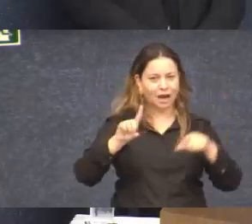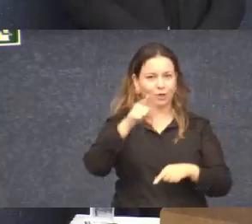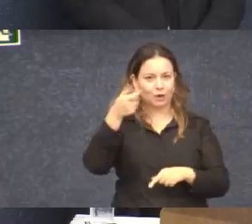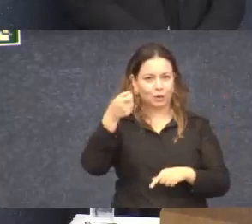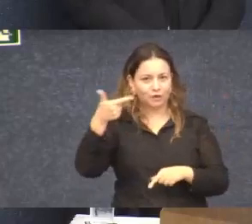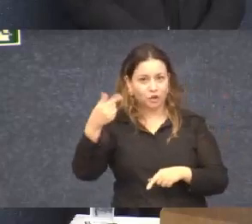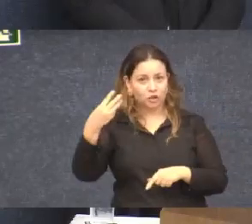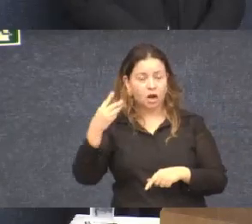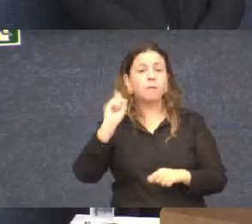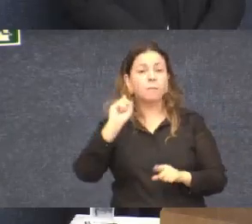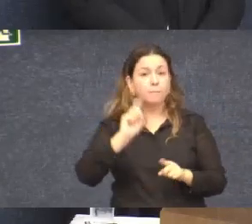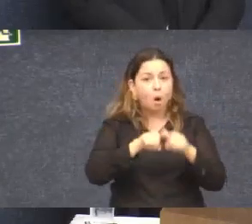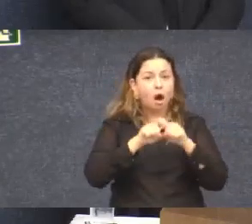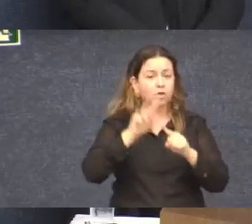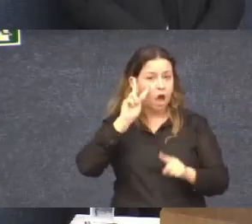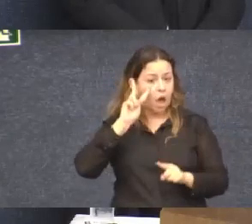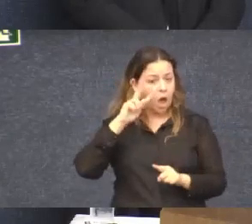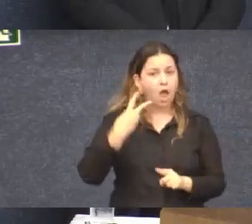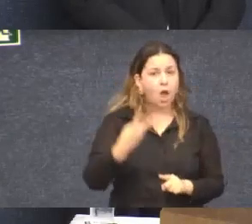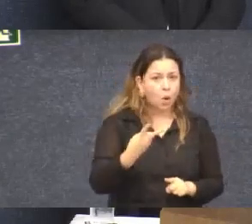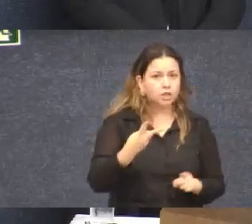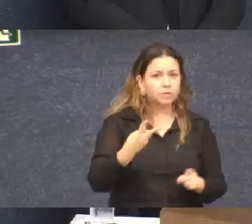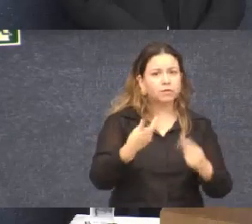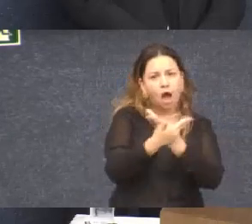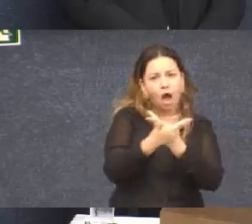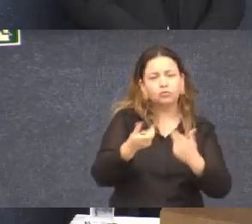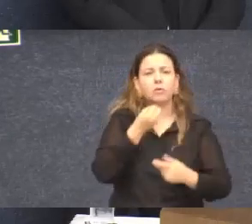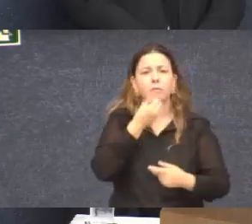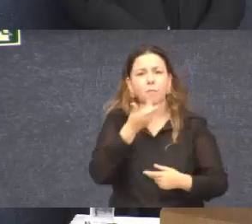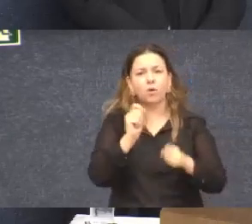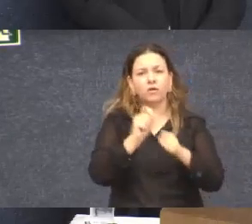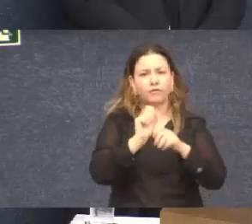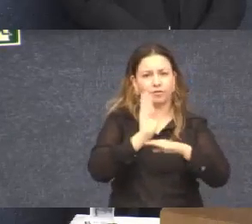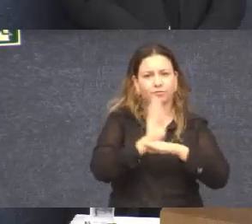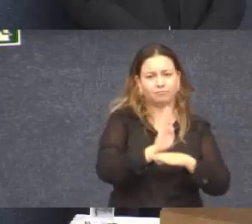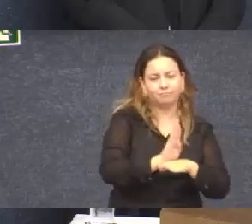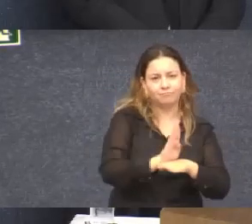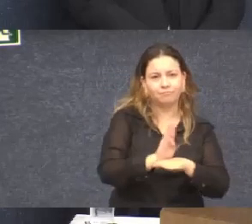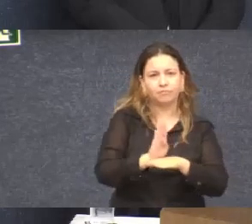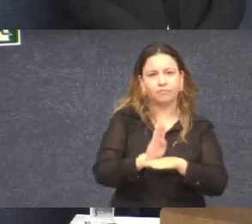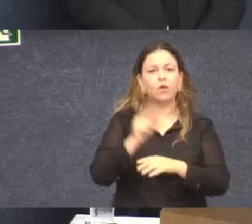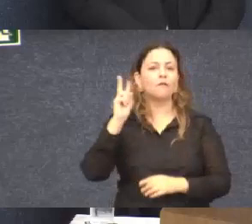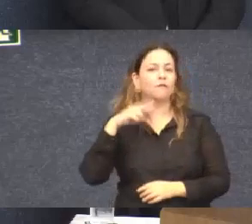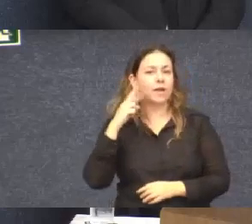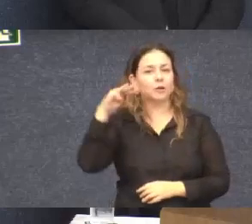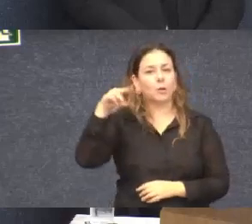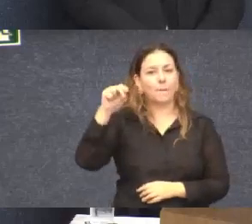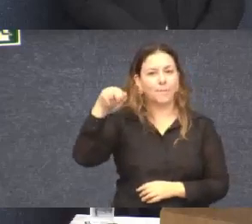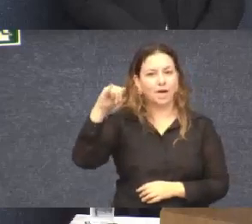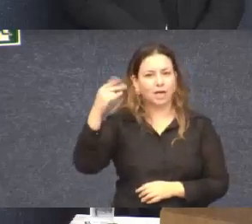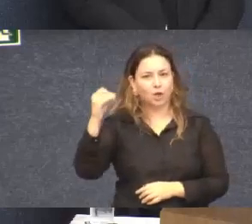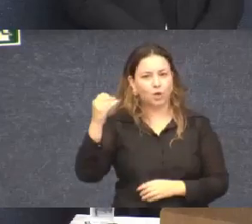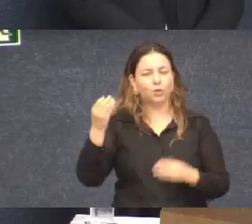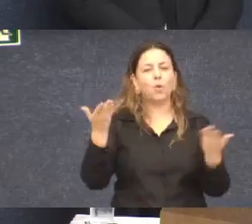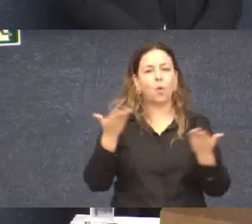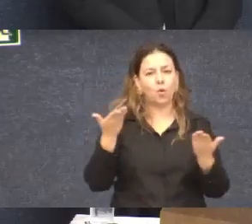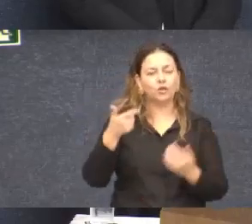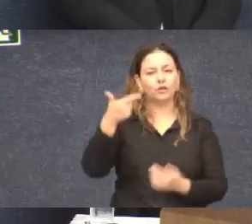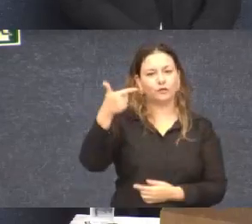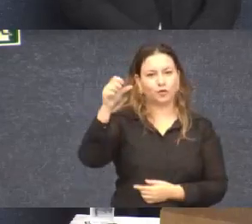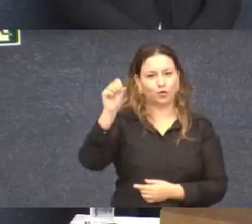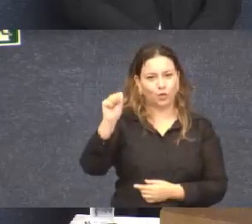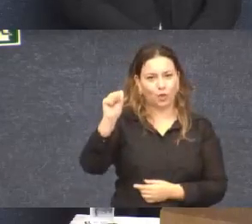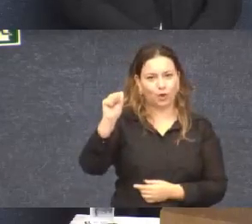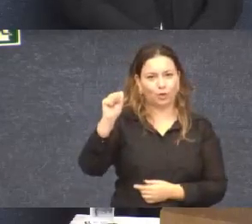em reconhecimento de suas boas ações. Vereador Maninho Félix, Belo Horizonte, 28